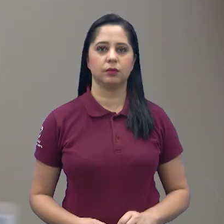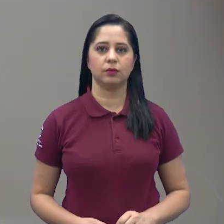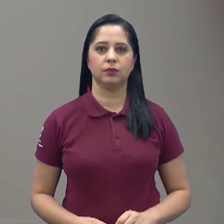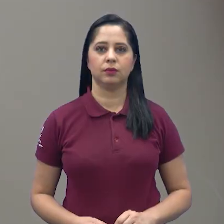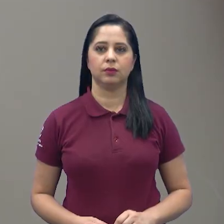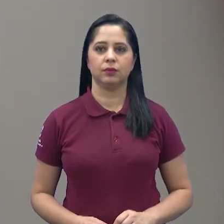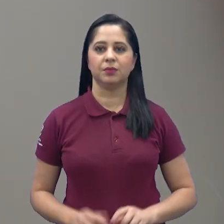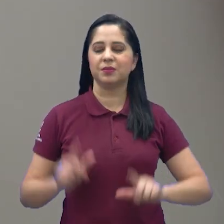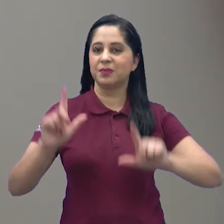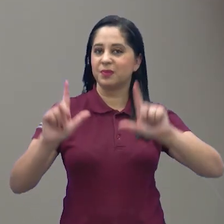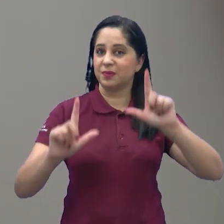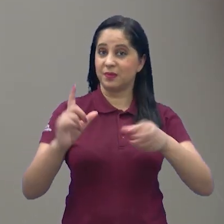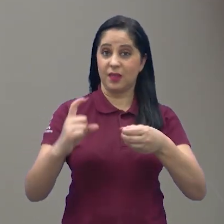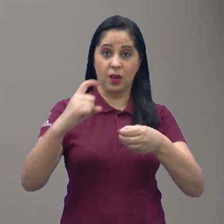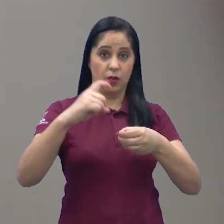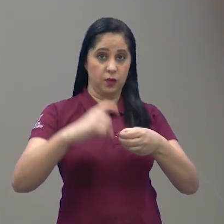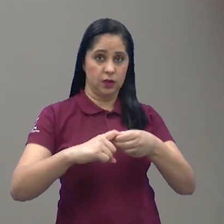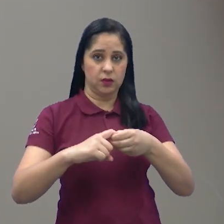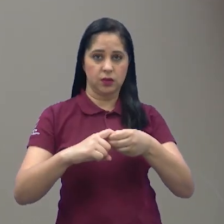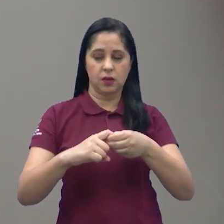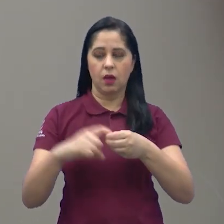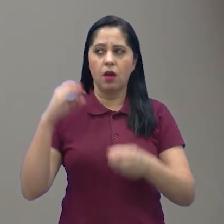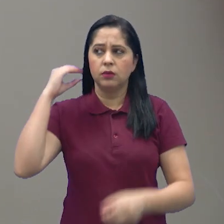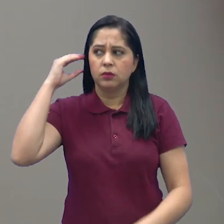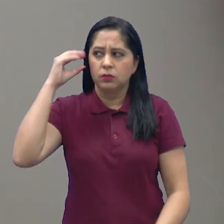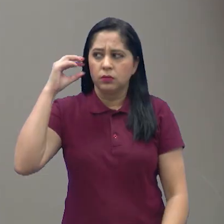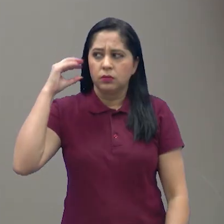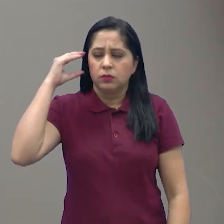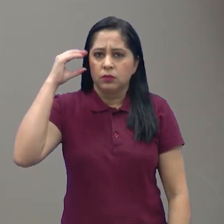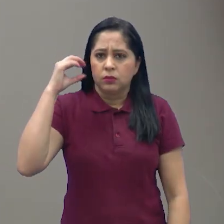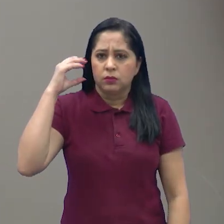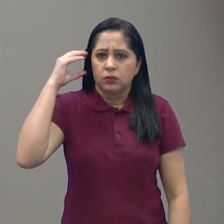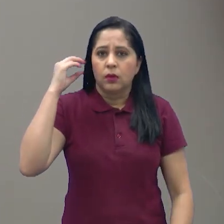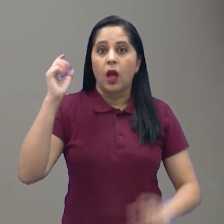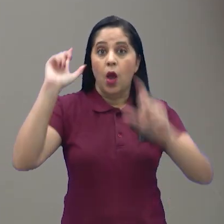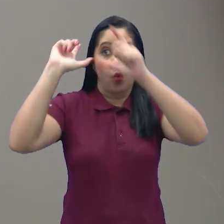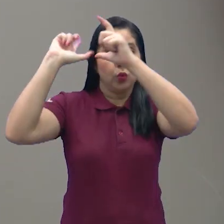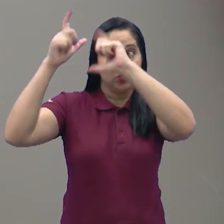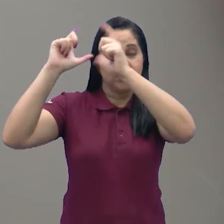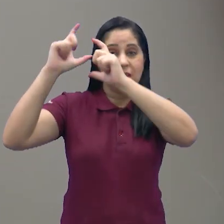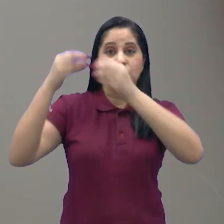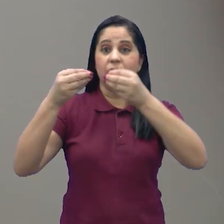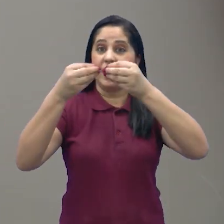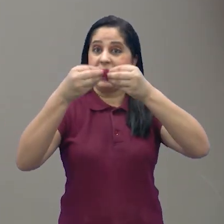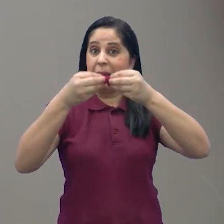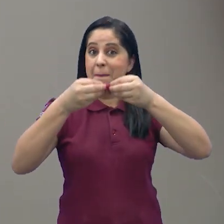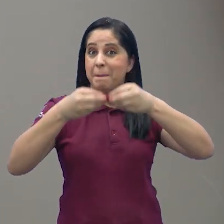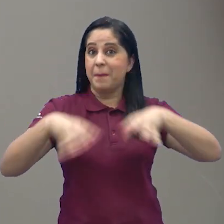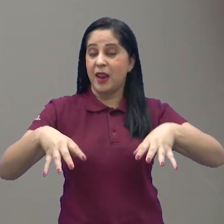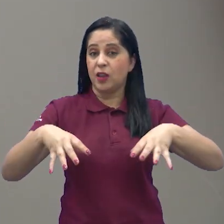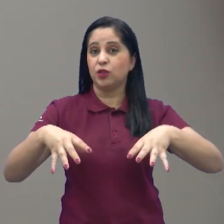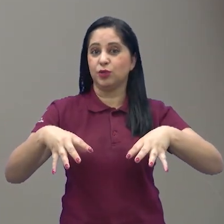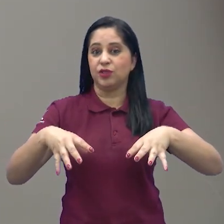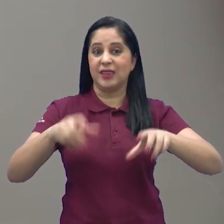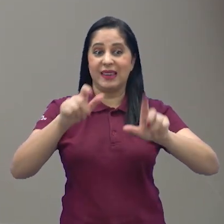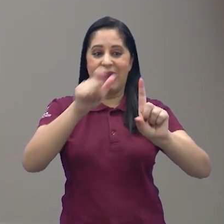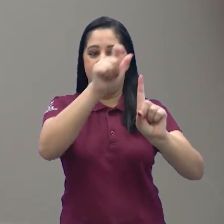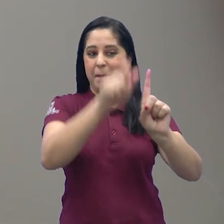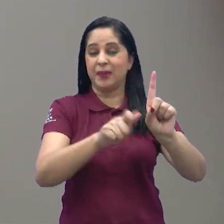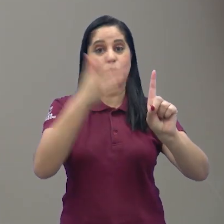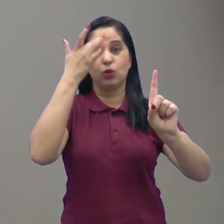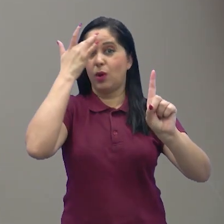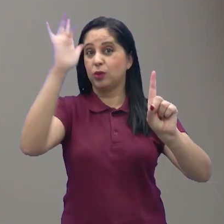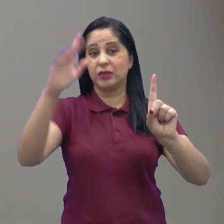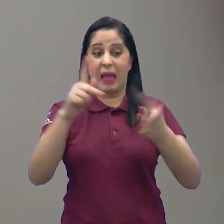Estamos de volta. A esquizofrenia é um transtorno mental que afeta a percepção da realidade. Em muitos casos,